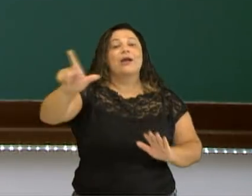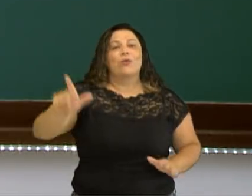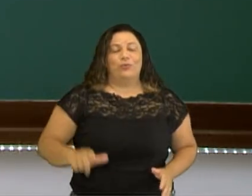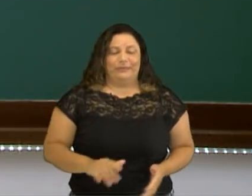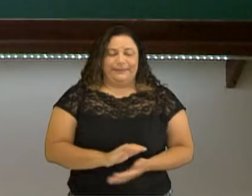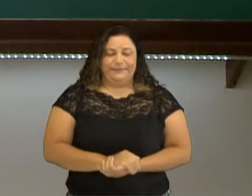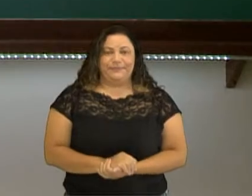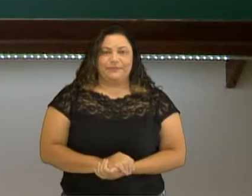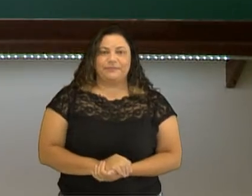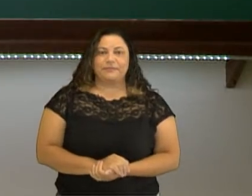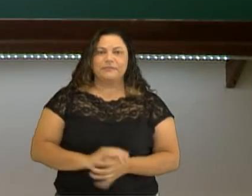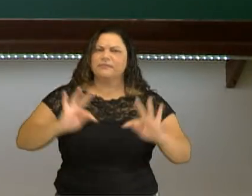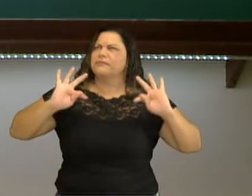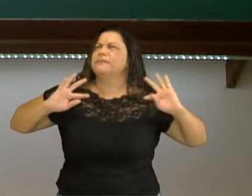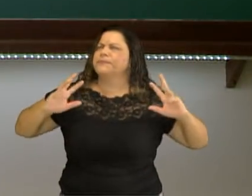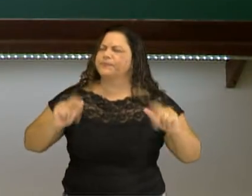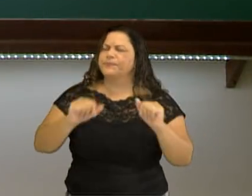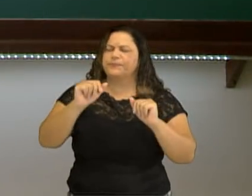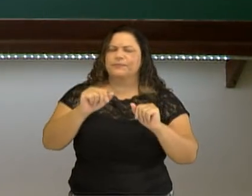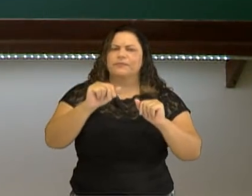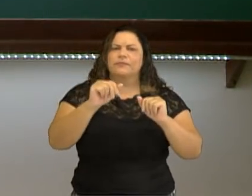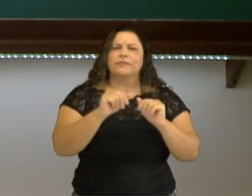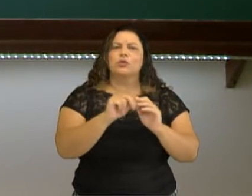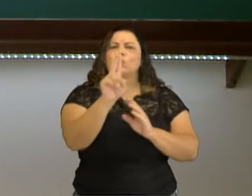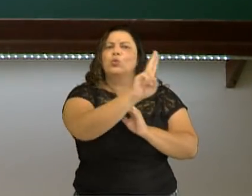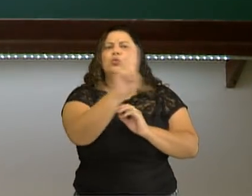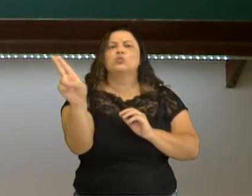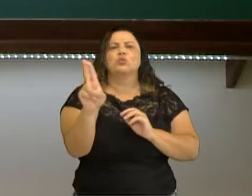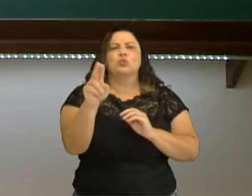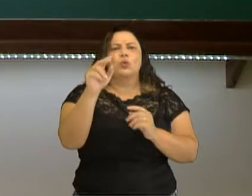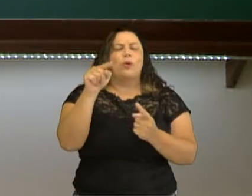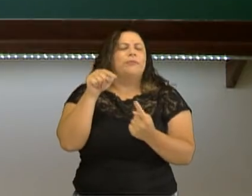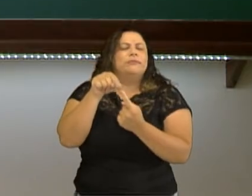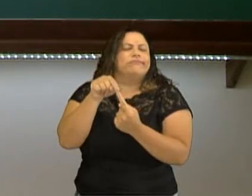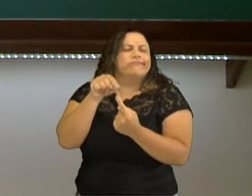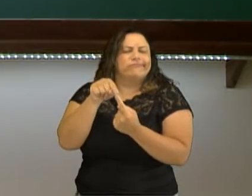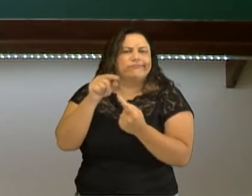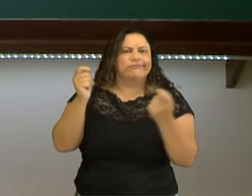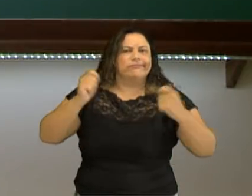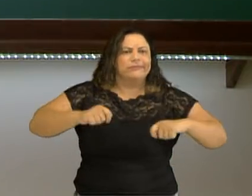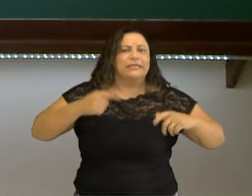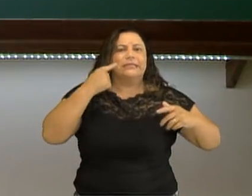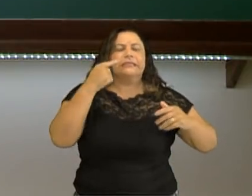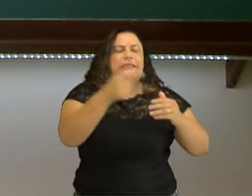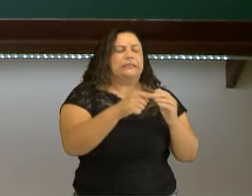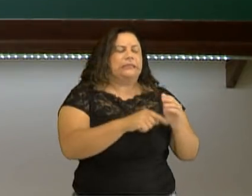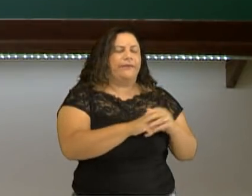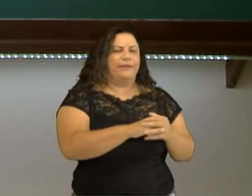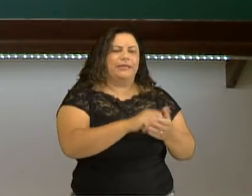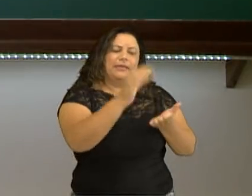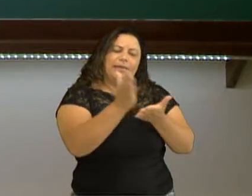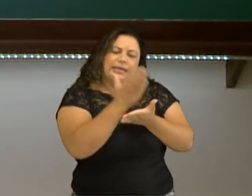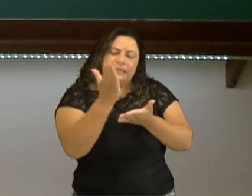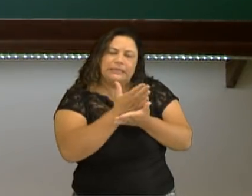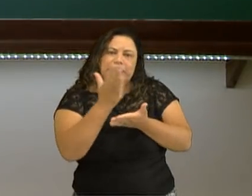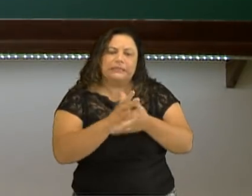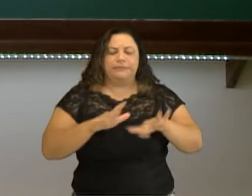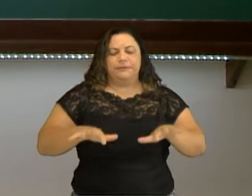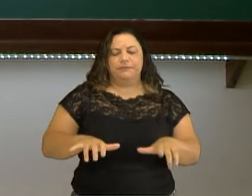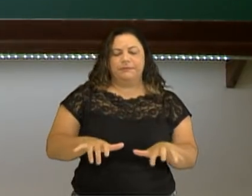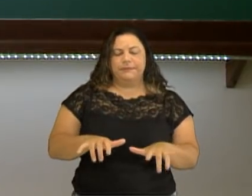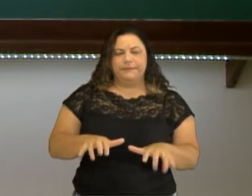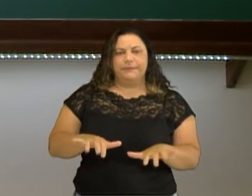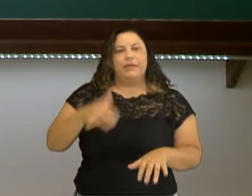nomes científicos precisam ser destacados. Se você vai escrever no caderno, ou então digitar ele no computador, ou então até mesmo